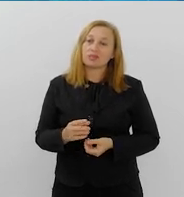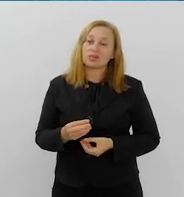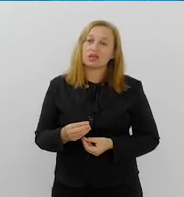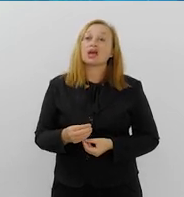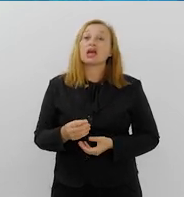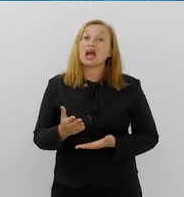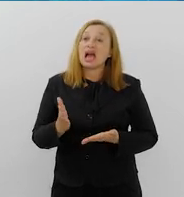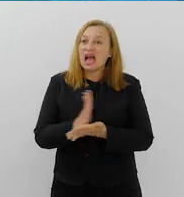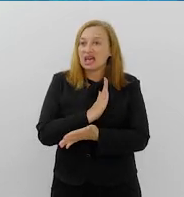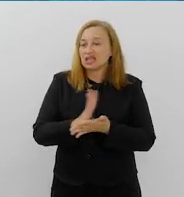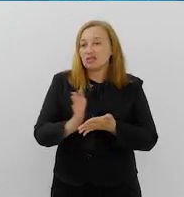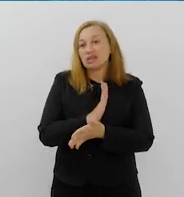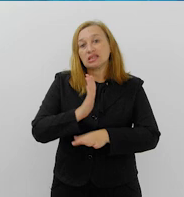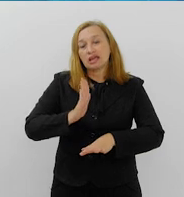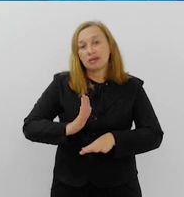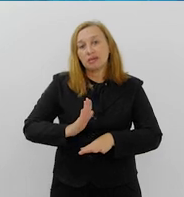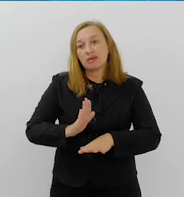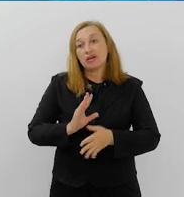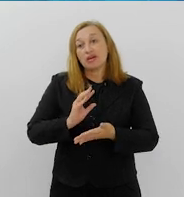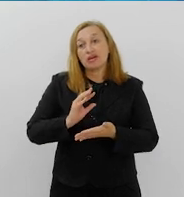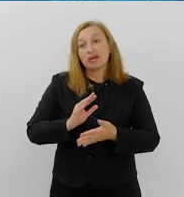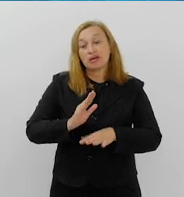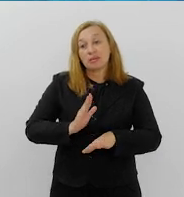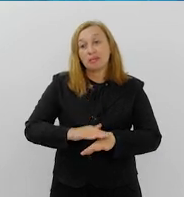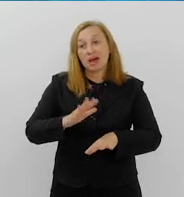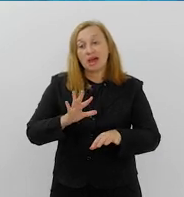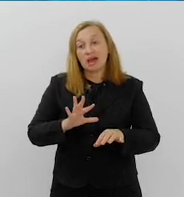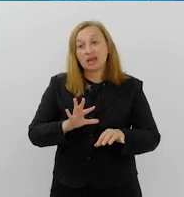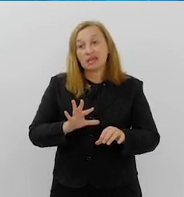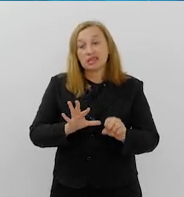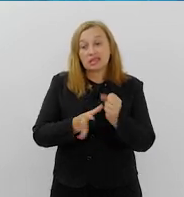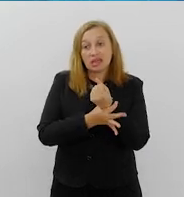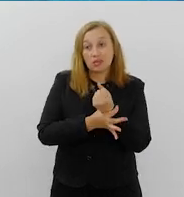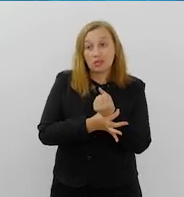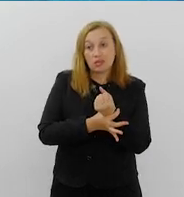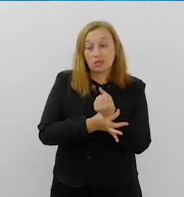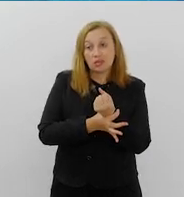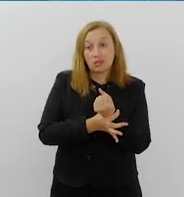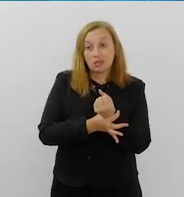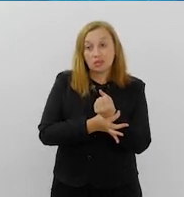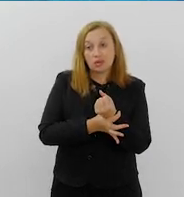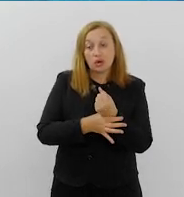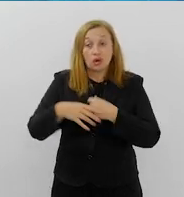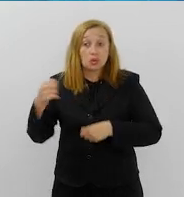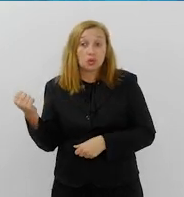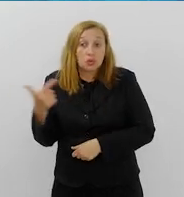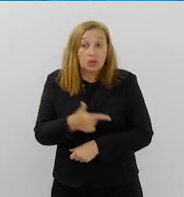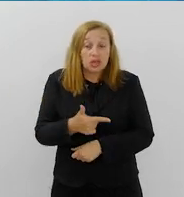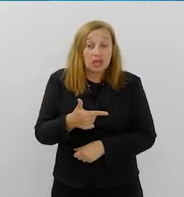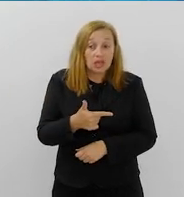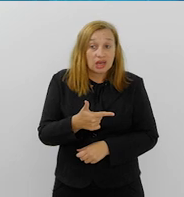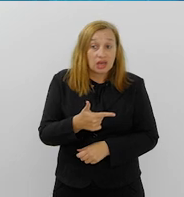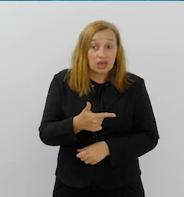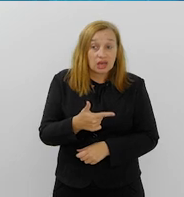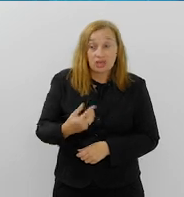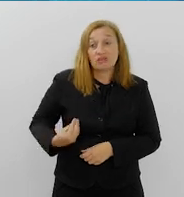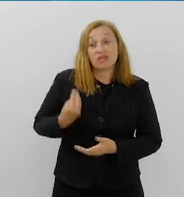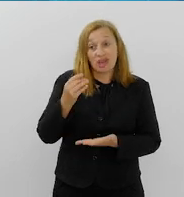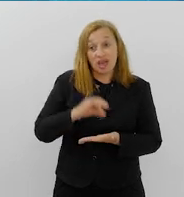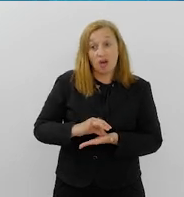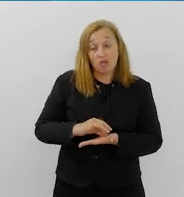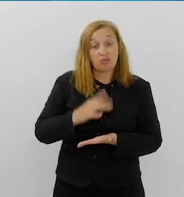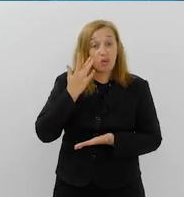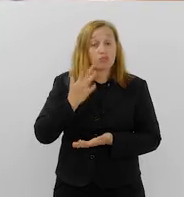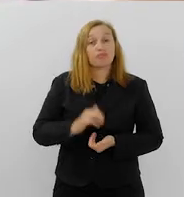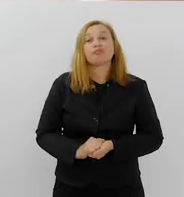né, como se desse. Não, às vezes estão muito mais inseguros na rede social do que na internet, na